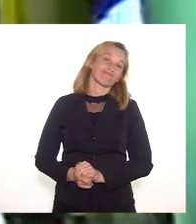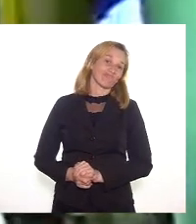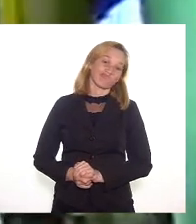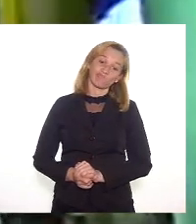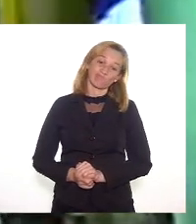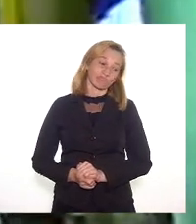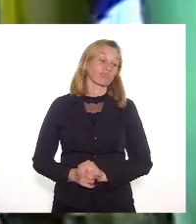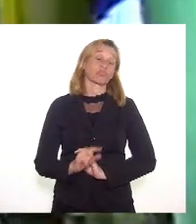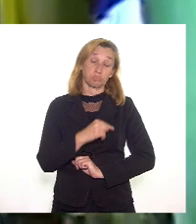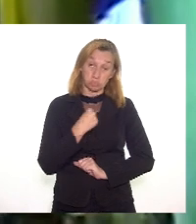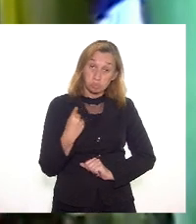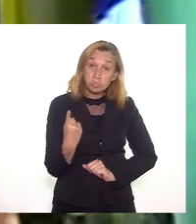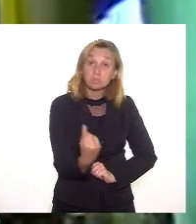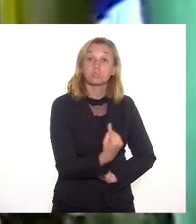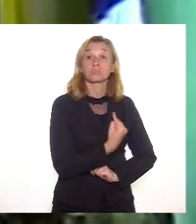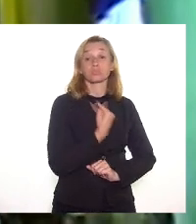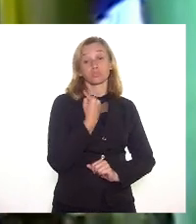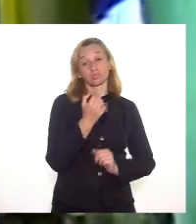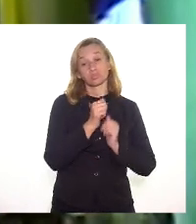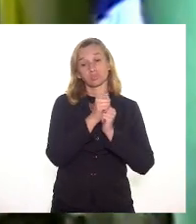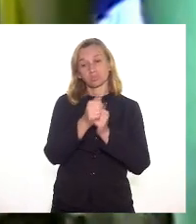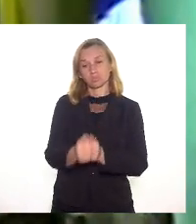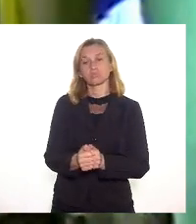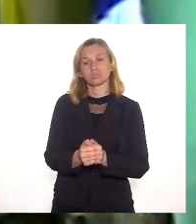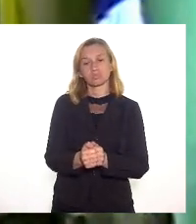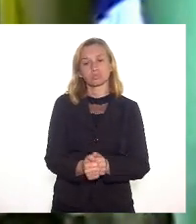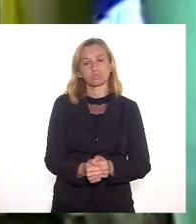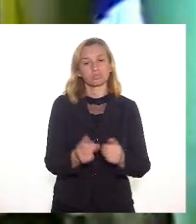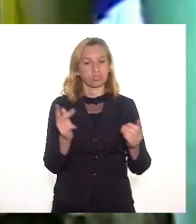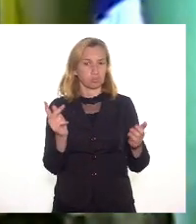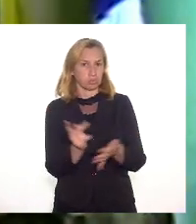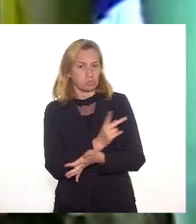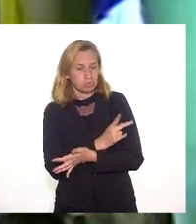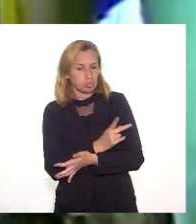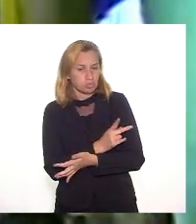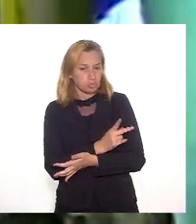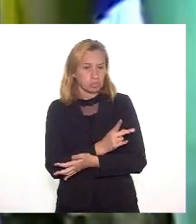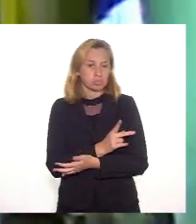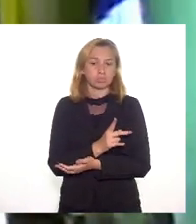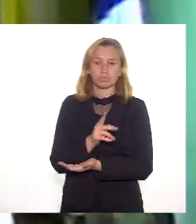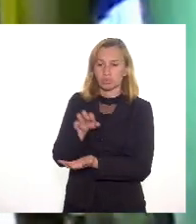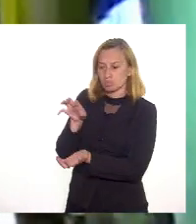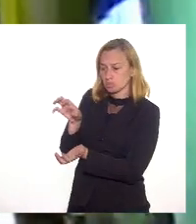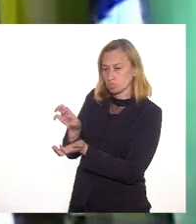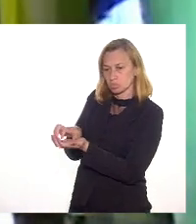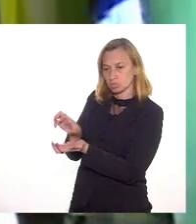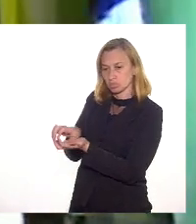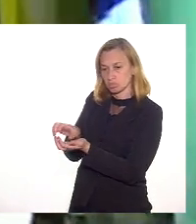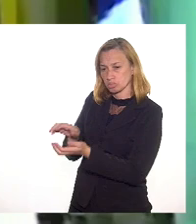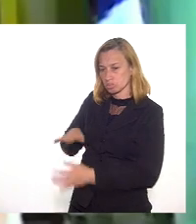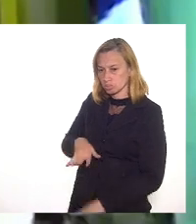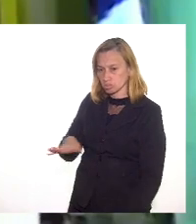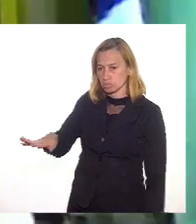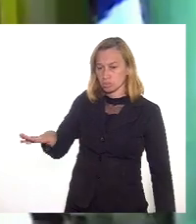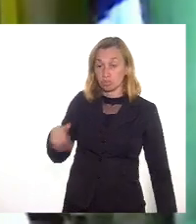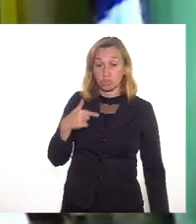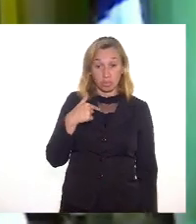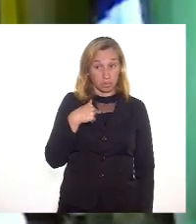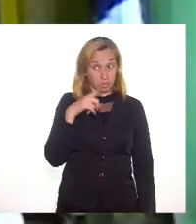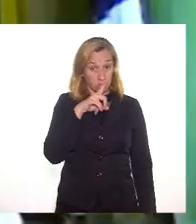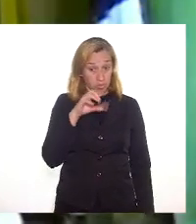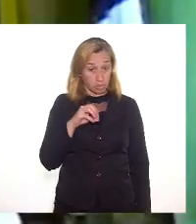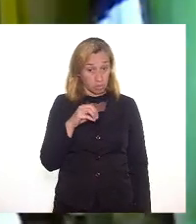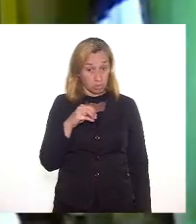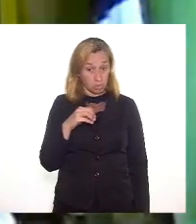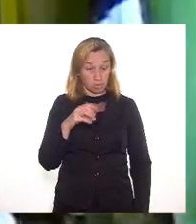Nós, quando acompanhamos um fato, como aconteceu no Jacarezinho, eu, Dionísio Lins, como